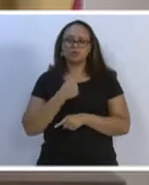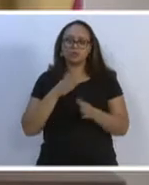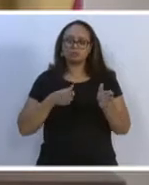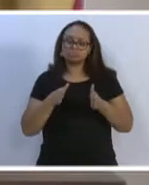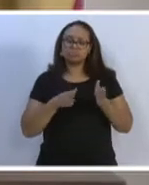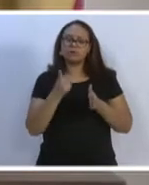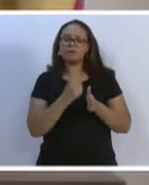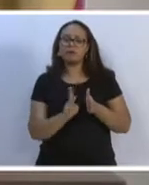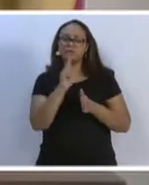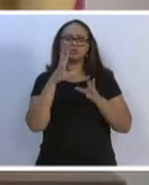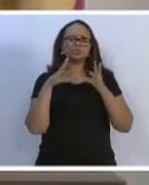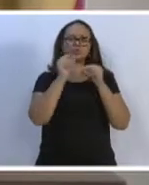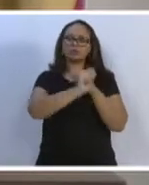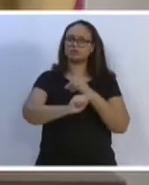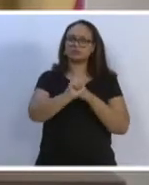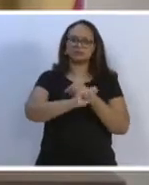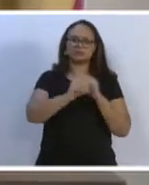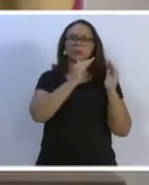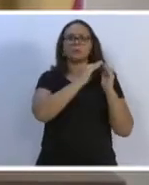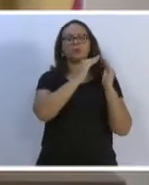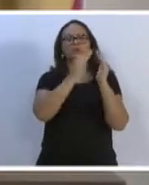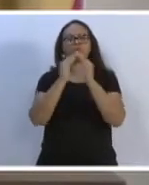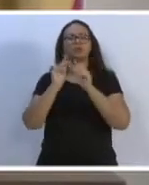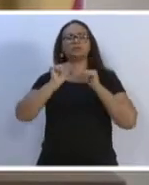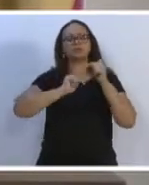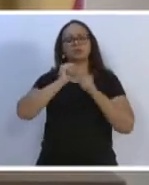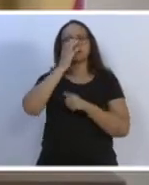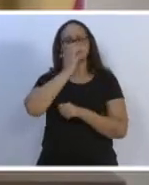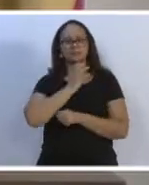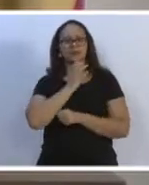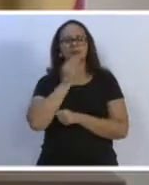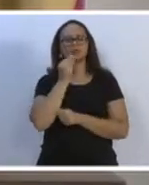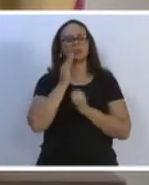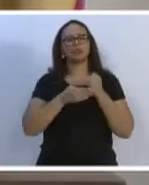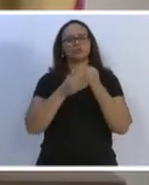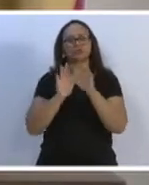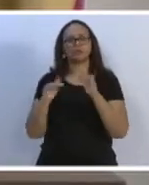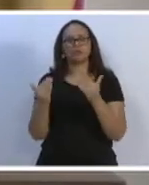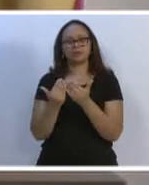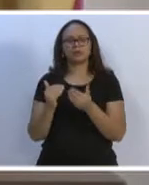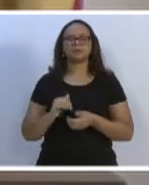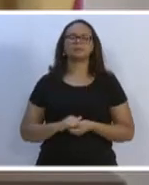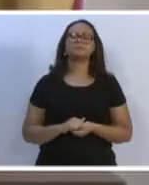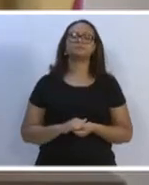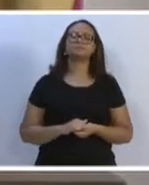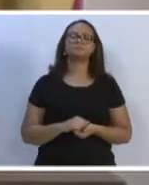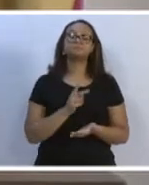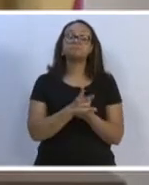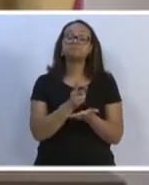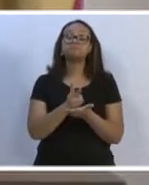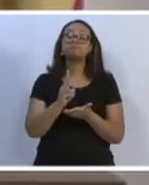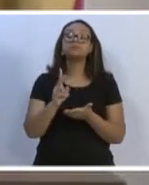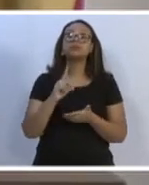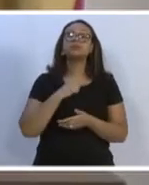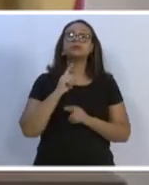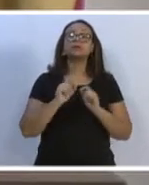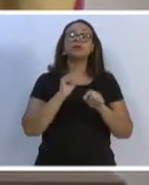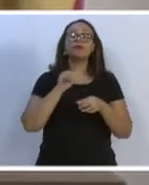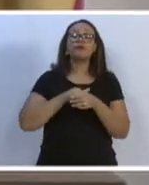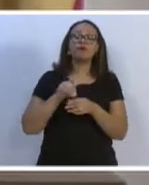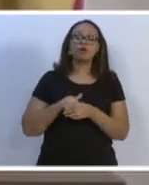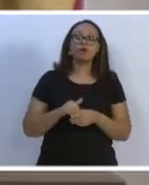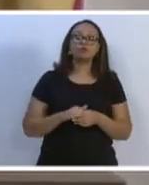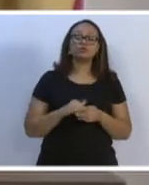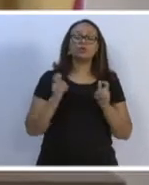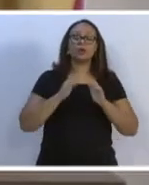mas todas as associações de moradores que fazem um trabalho sério em prol de suas comunidades. Tem na sequência fotos da reunião que tivemos no último sábado no